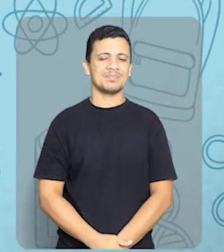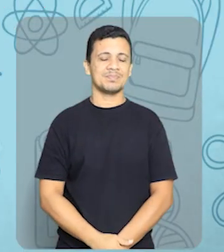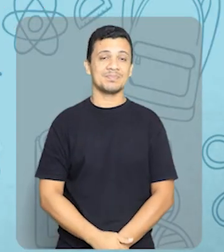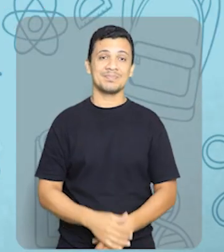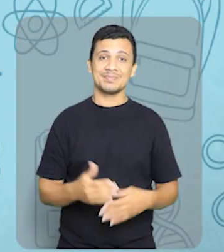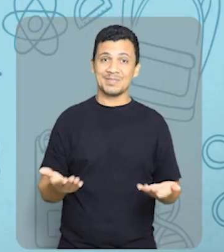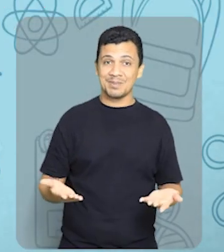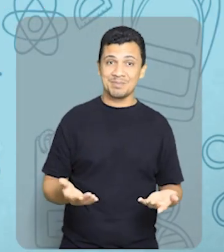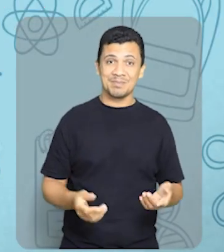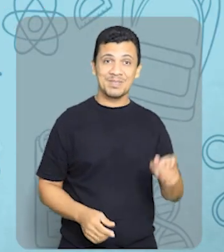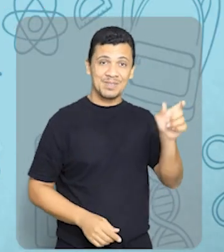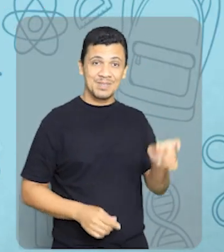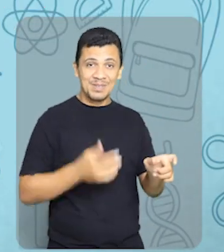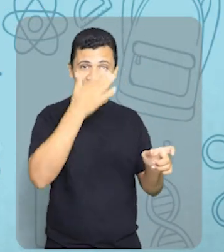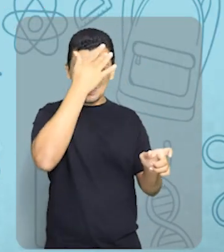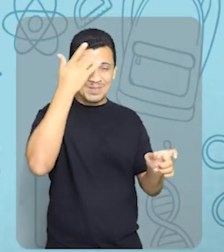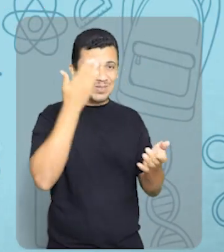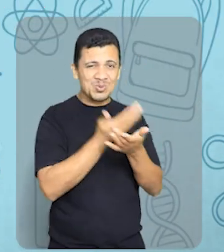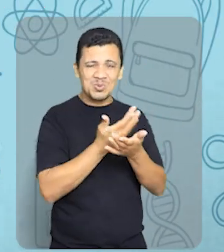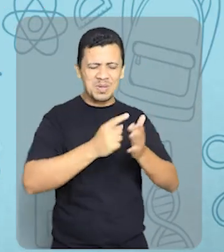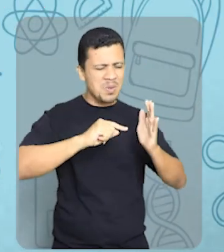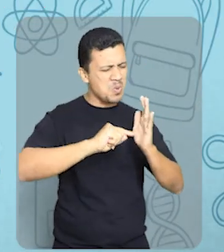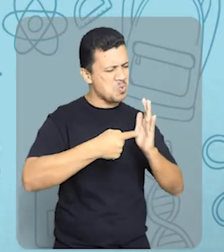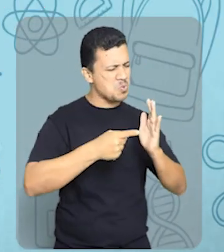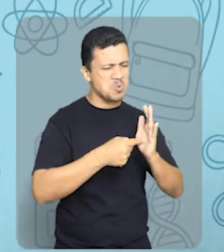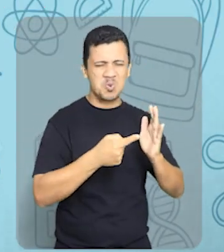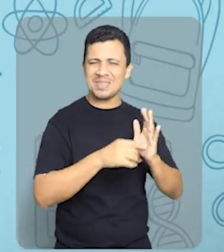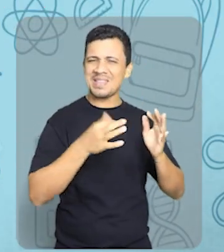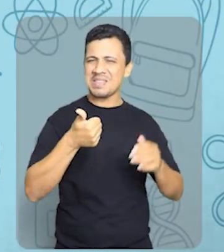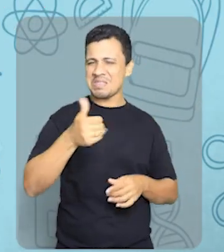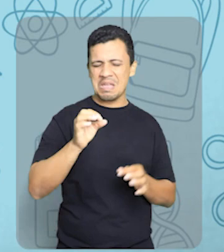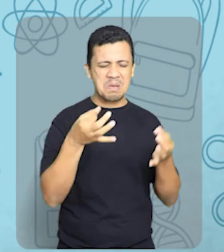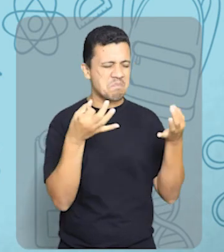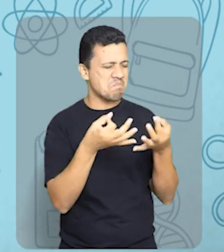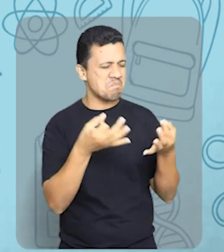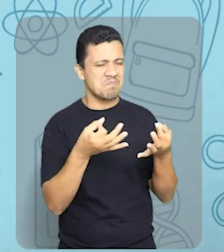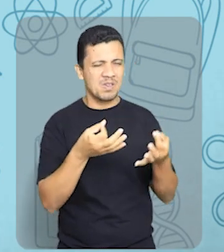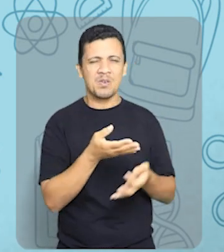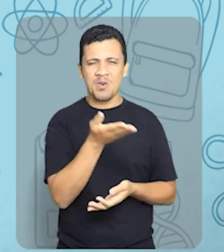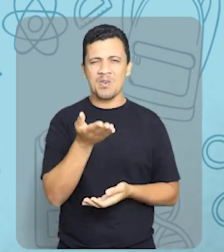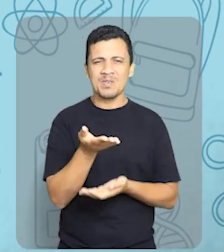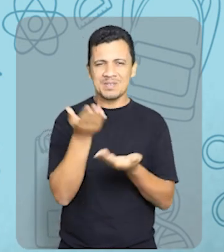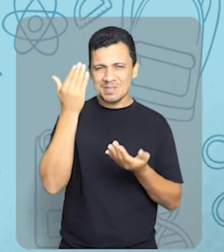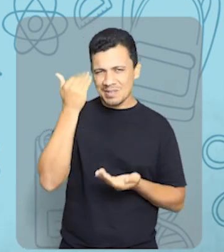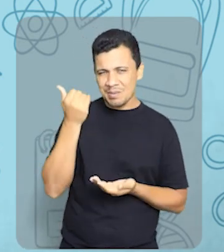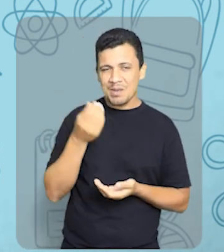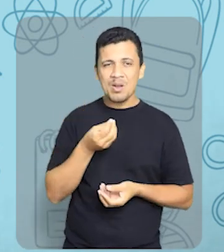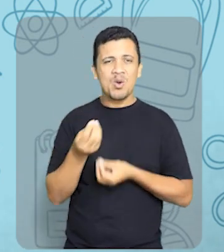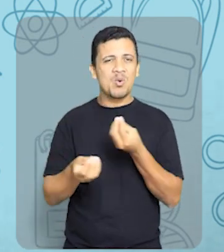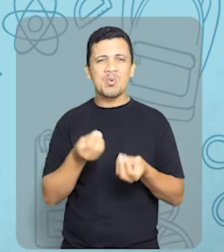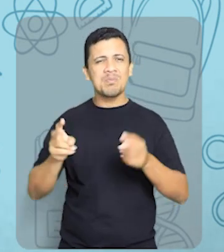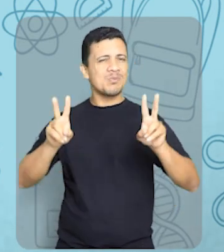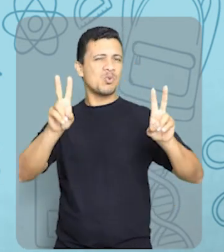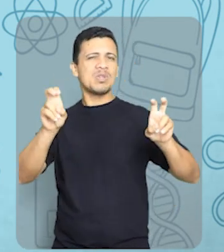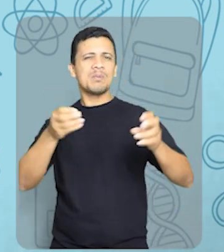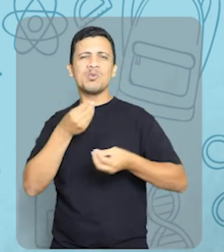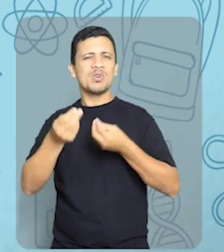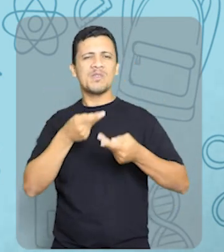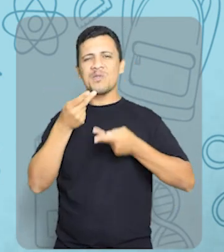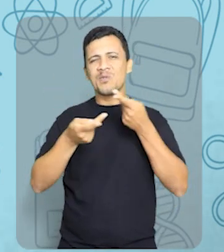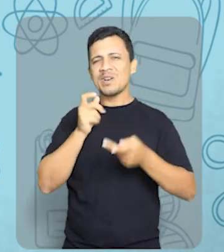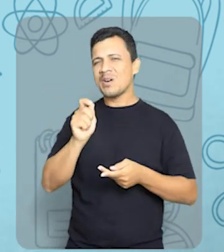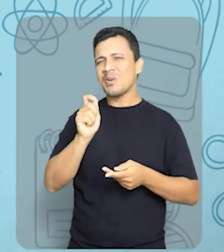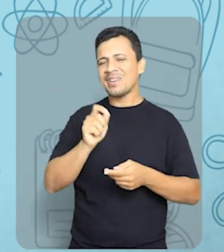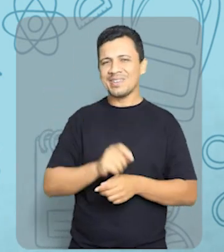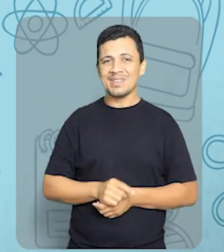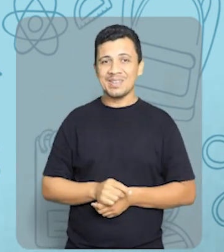Que os nossos estudantes são nota 10, você já sabe. Mas o que eles têm a dizer sobre o nosso tema de hoje? Você